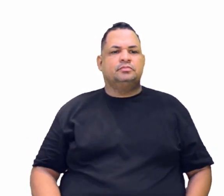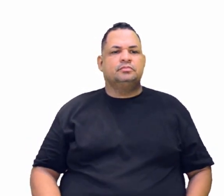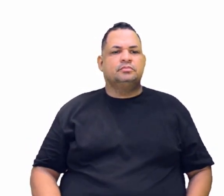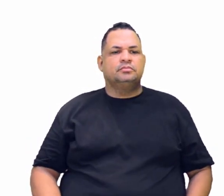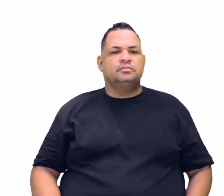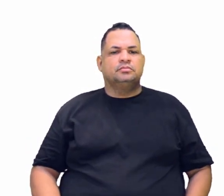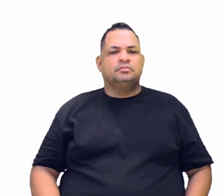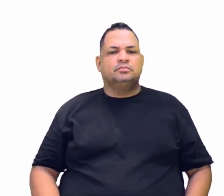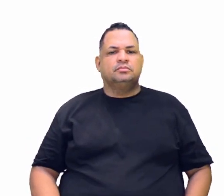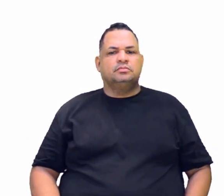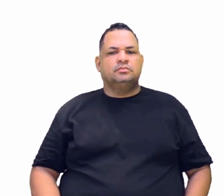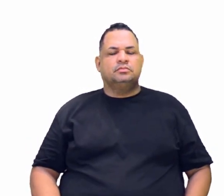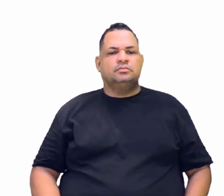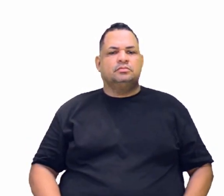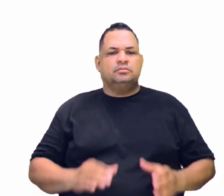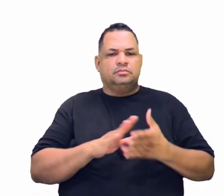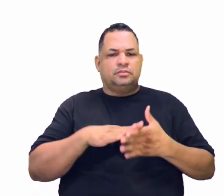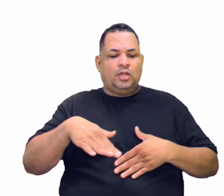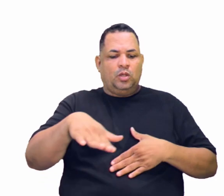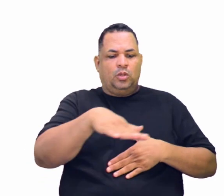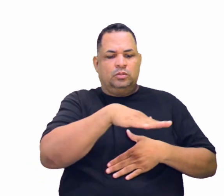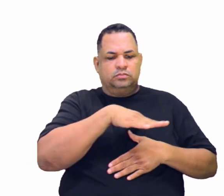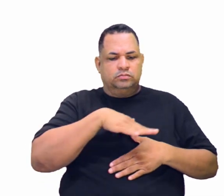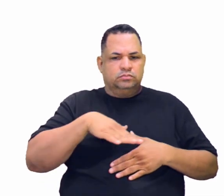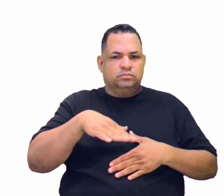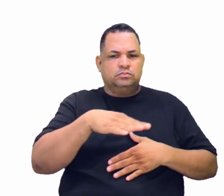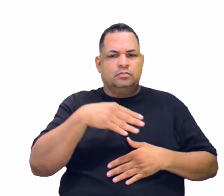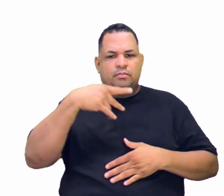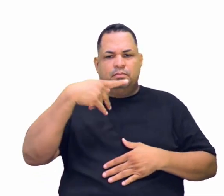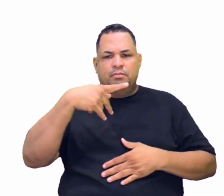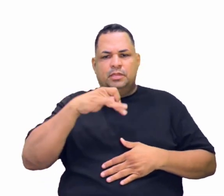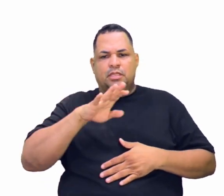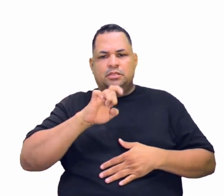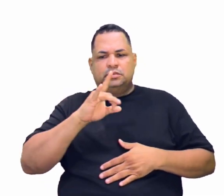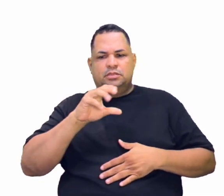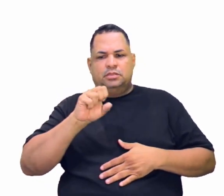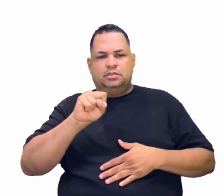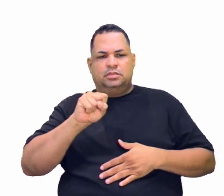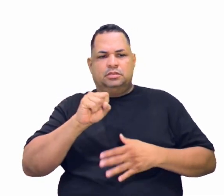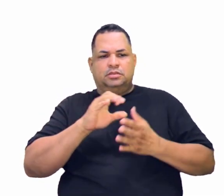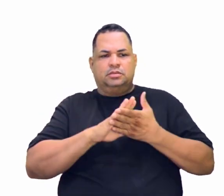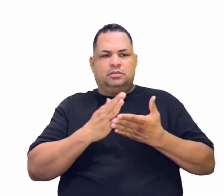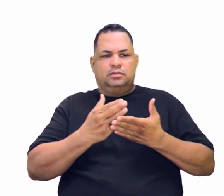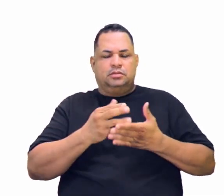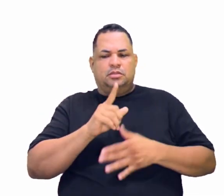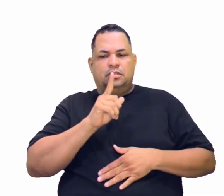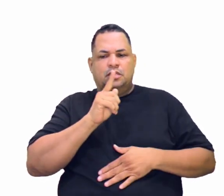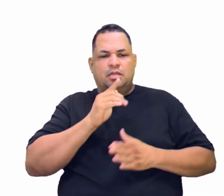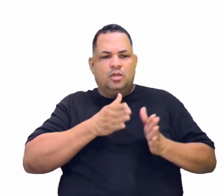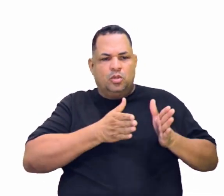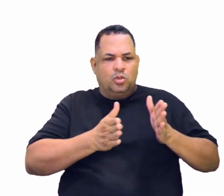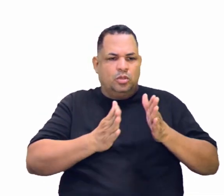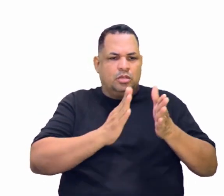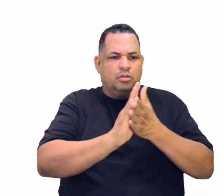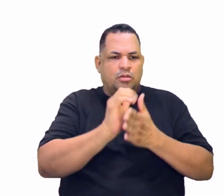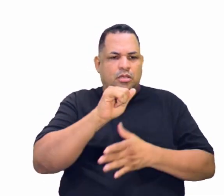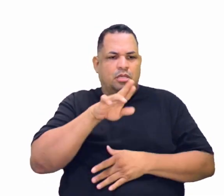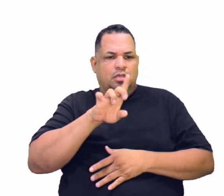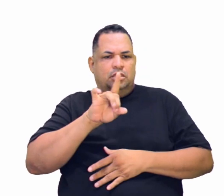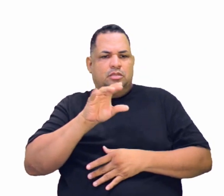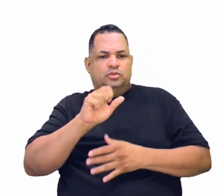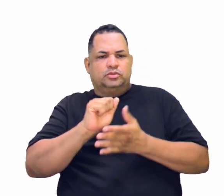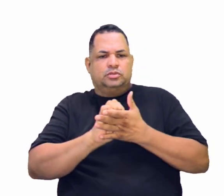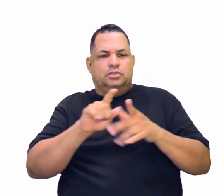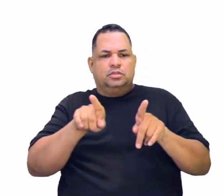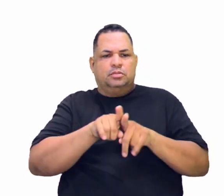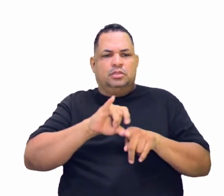estão situados no campus de Parecis, entre ali os rios Arino e